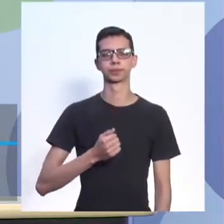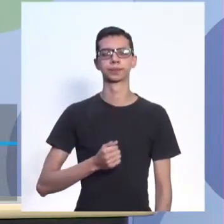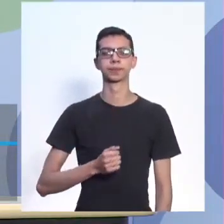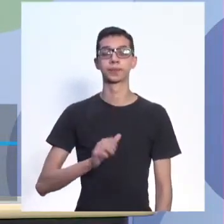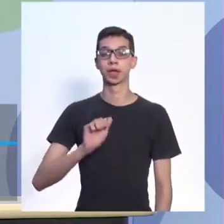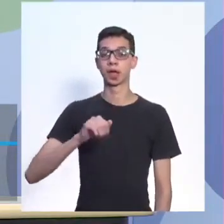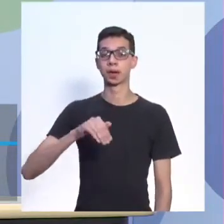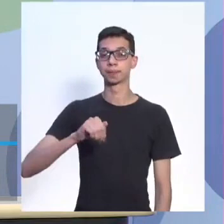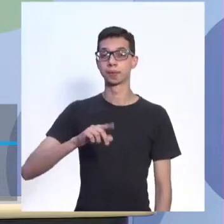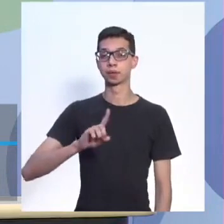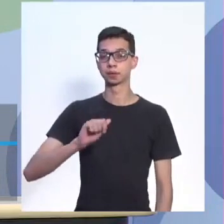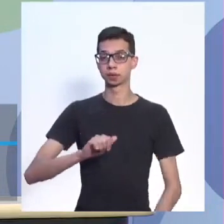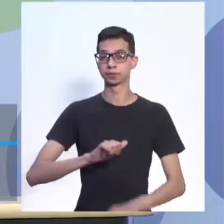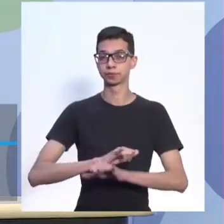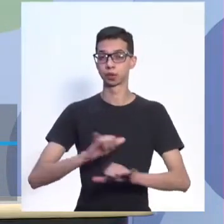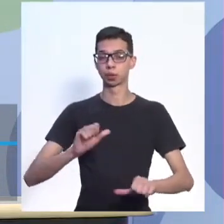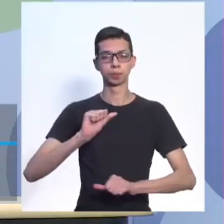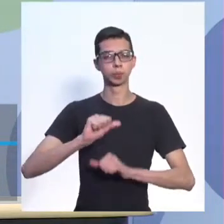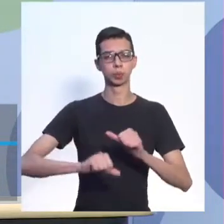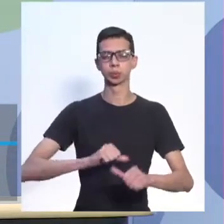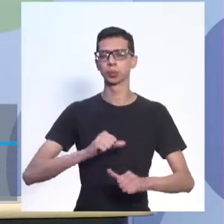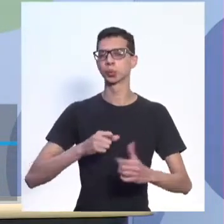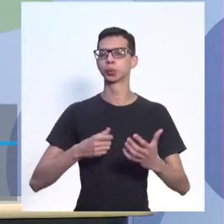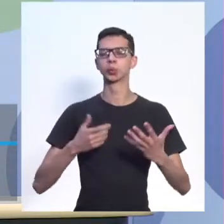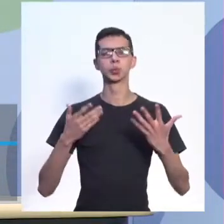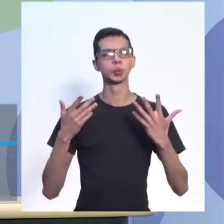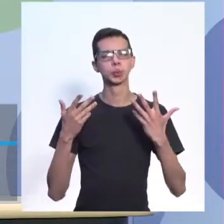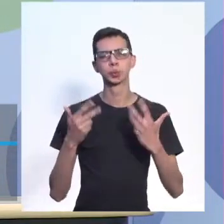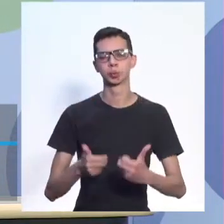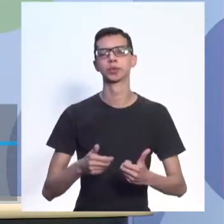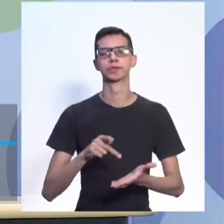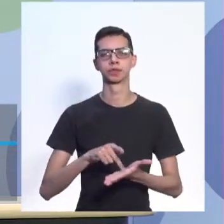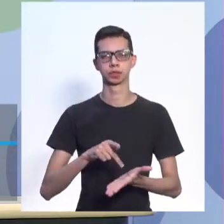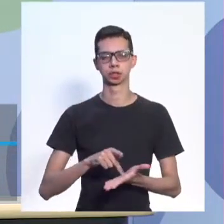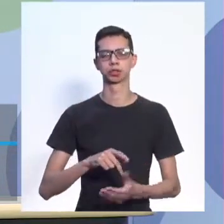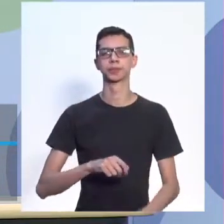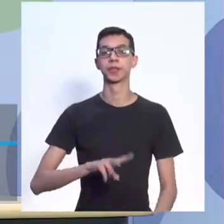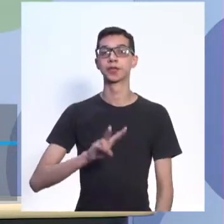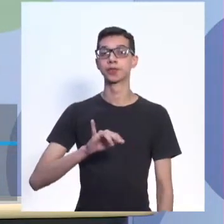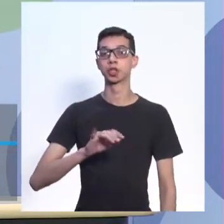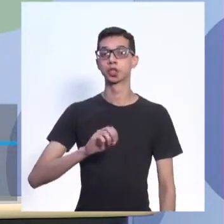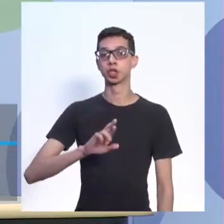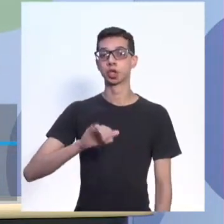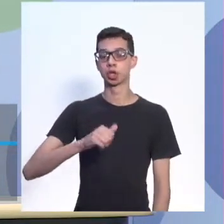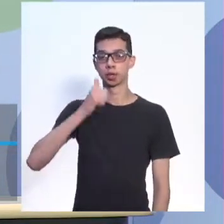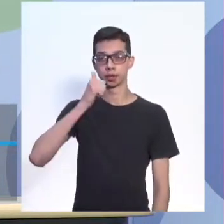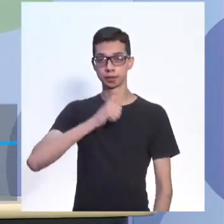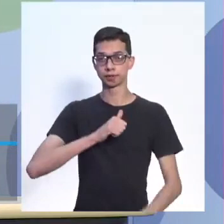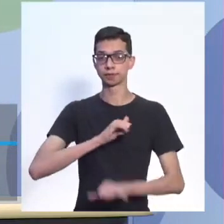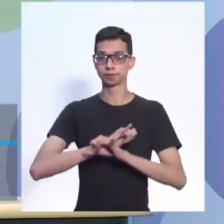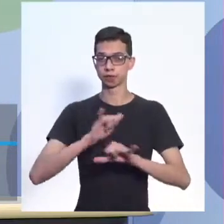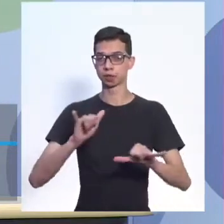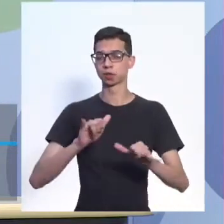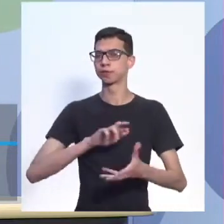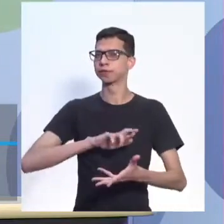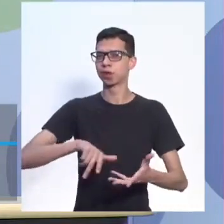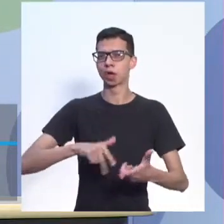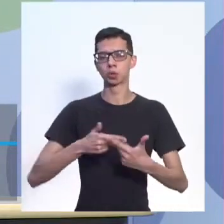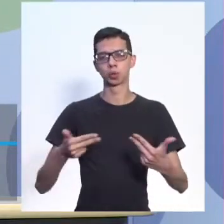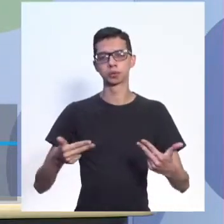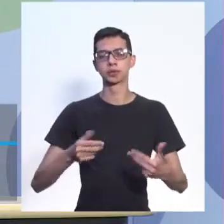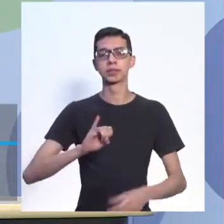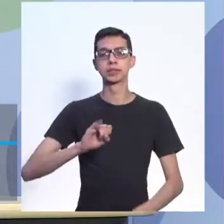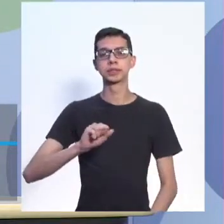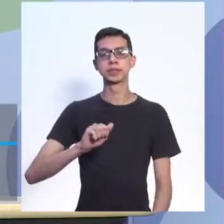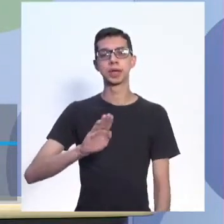que tudo mudou. Verdade. A Vitória falou muita coisa. A Isabelle falou a mesma coisa, falou que